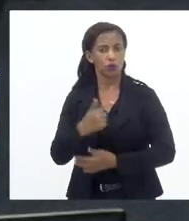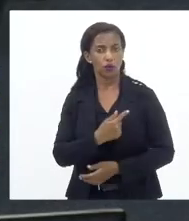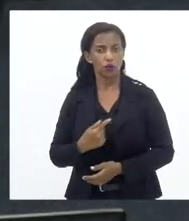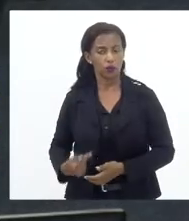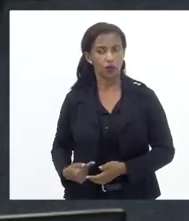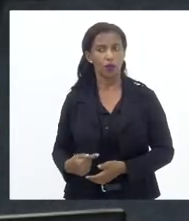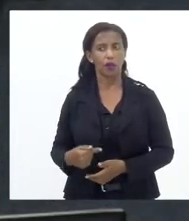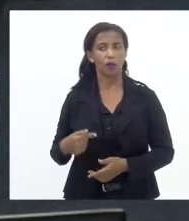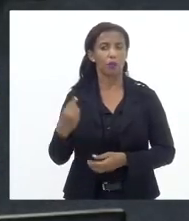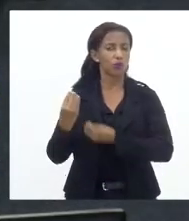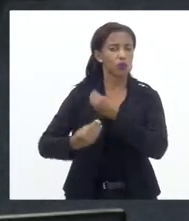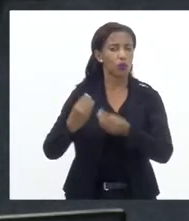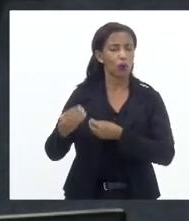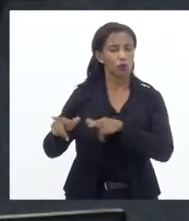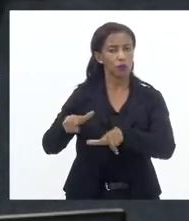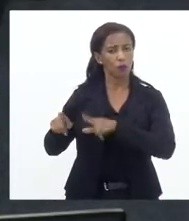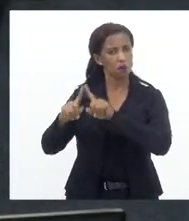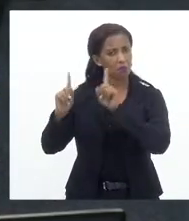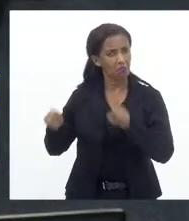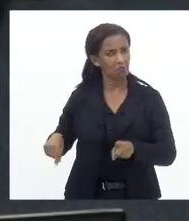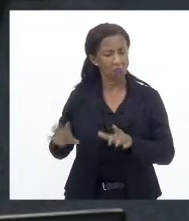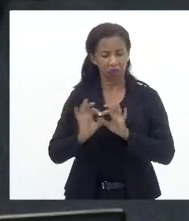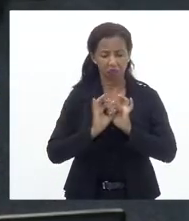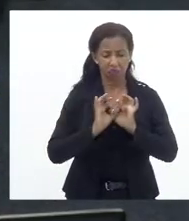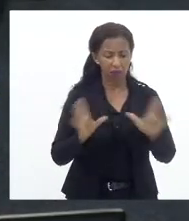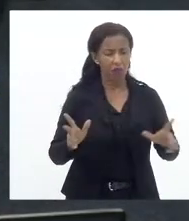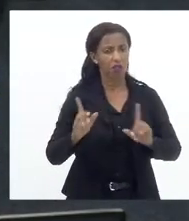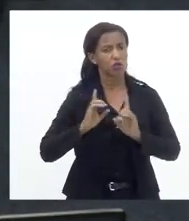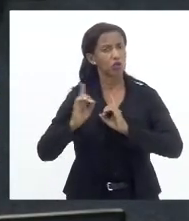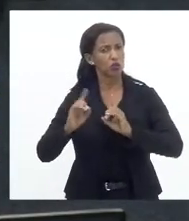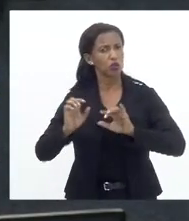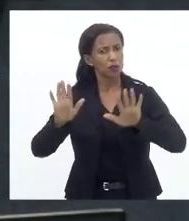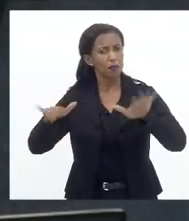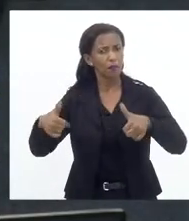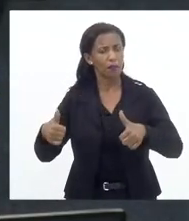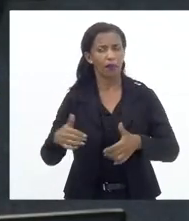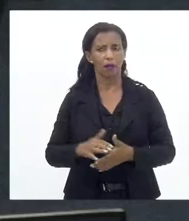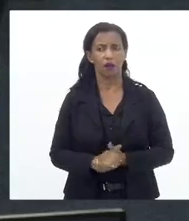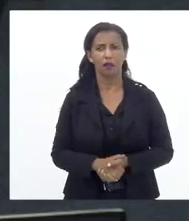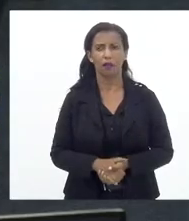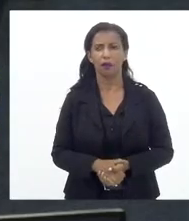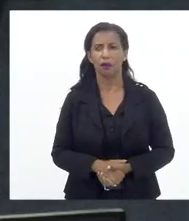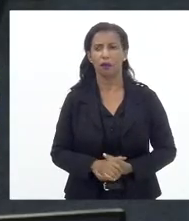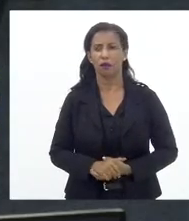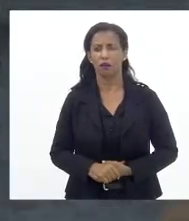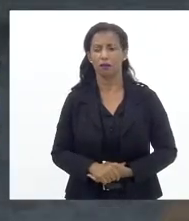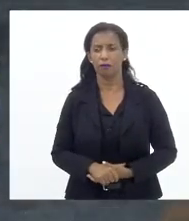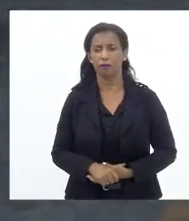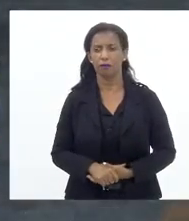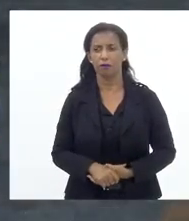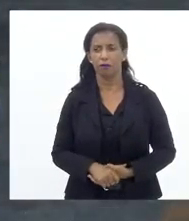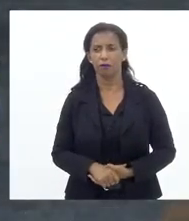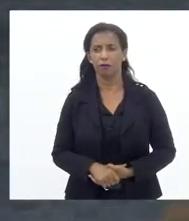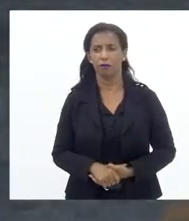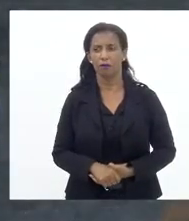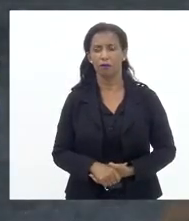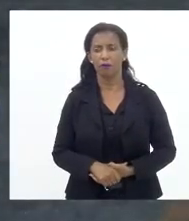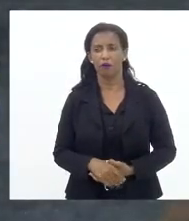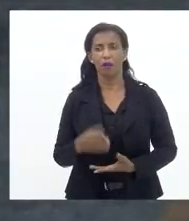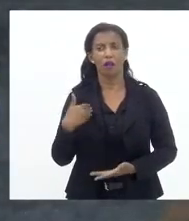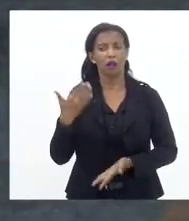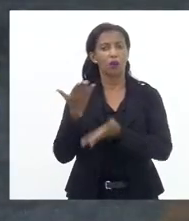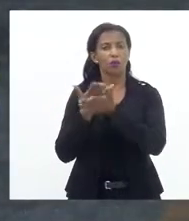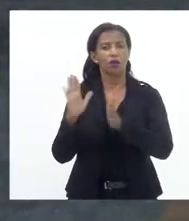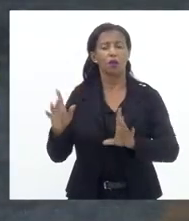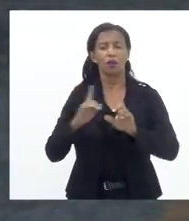servidores públicos de forma muito altona e as questões que são relevantes à defesa do Servidor não entrar na minha fala só